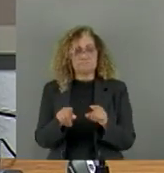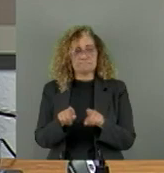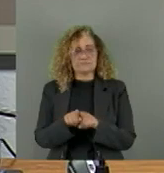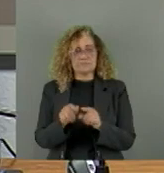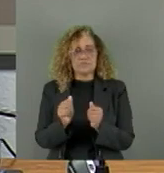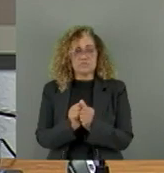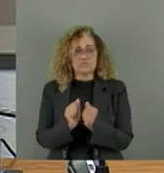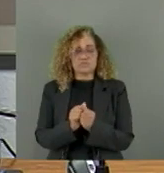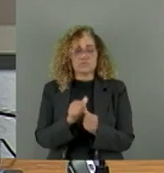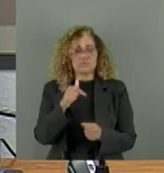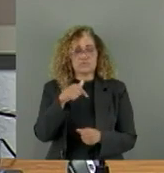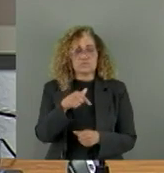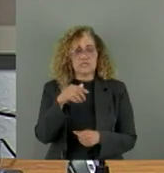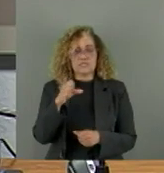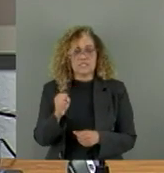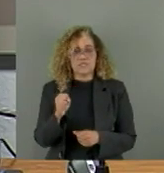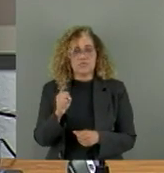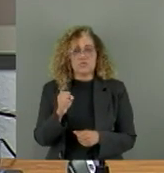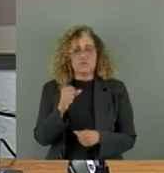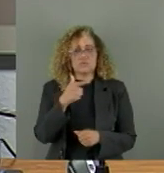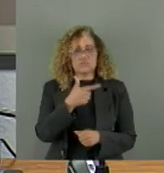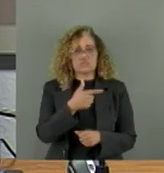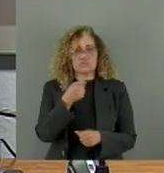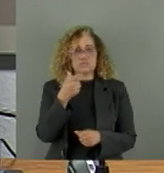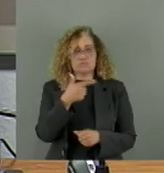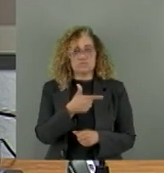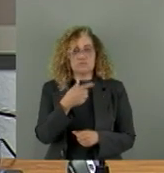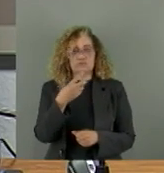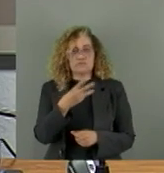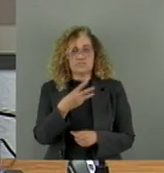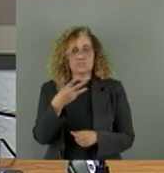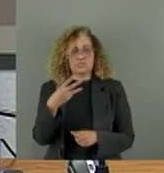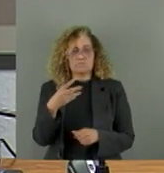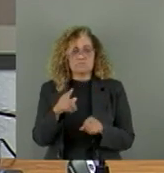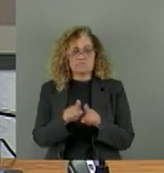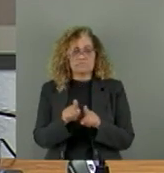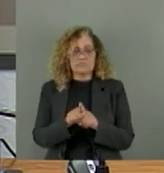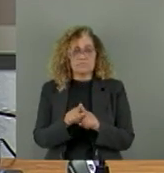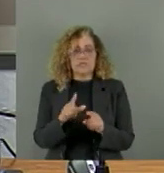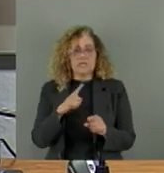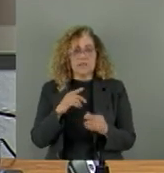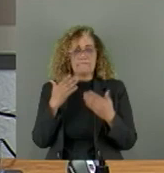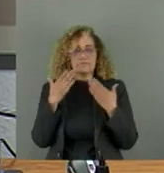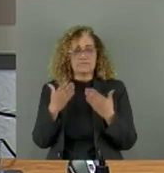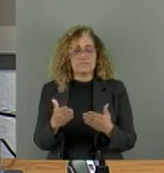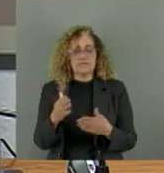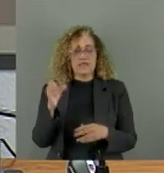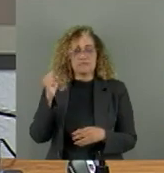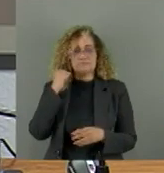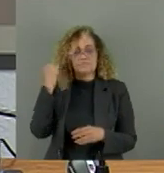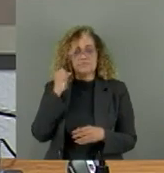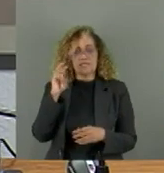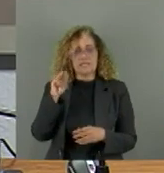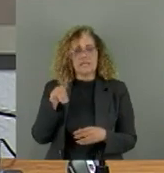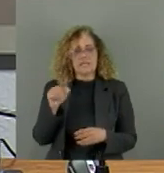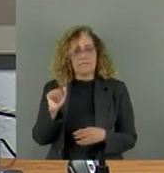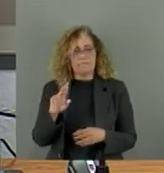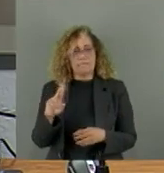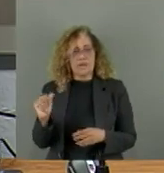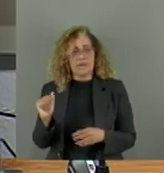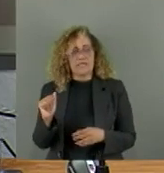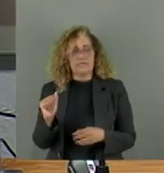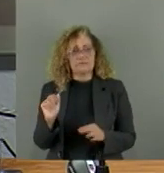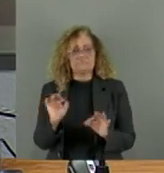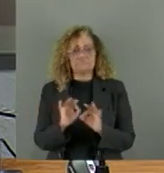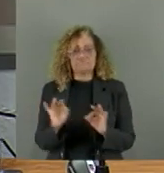requerimento número 78 de 2023 da CAS, apresentado pela senadora Mara Gabrilli. Não